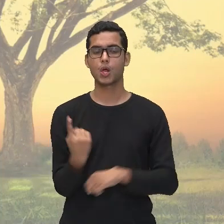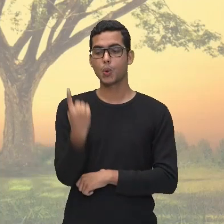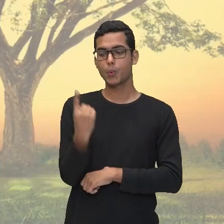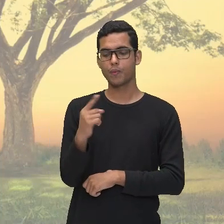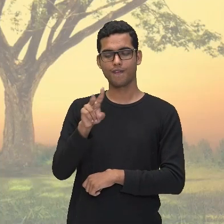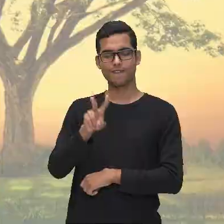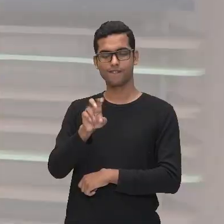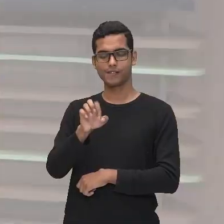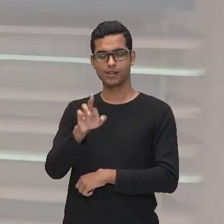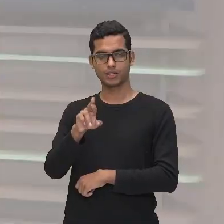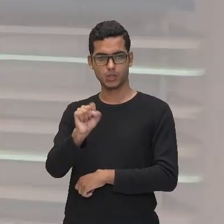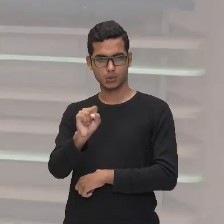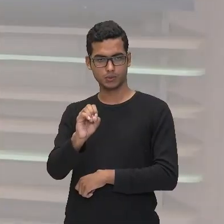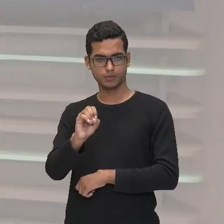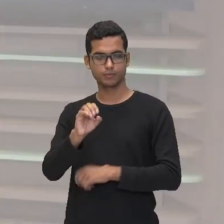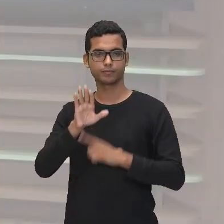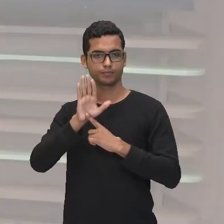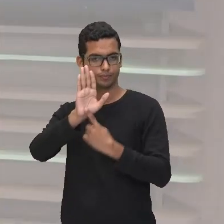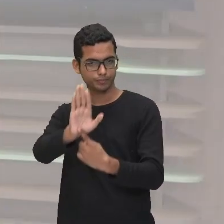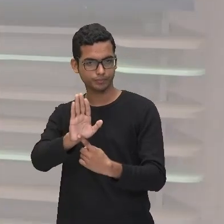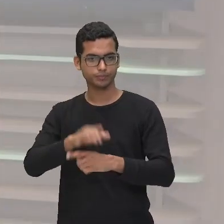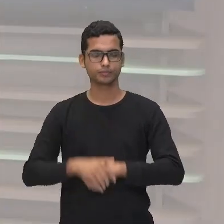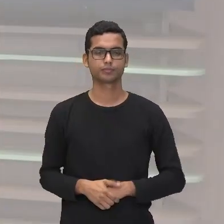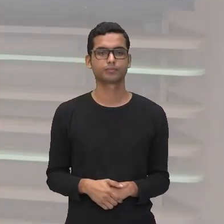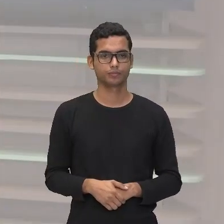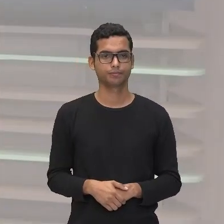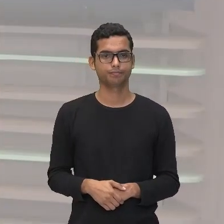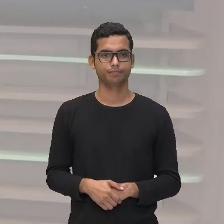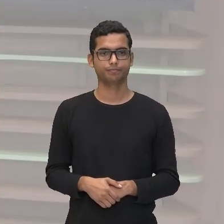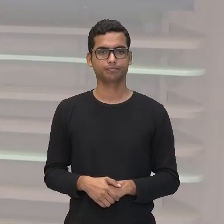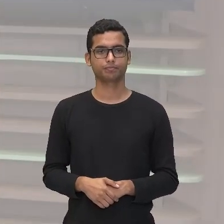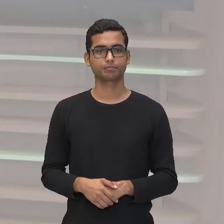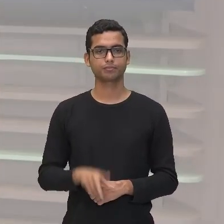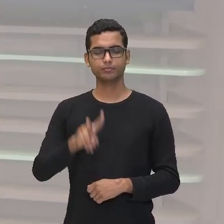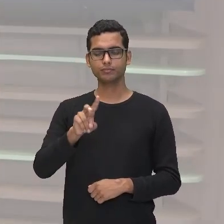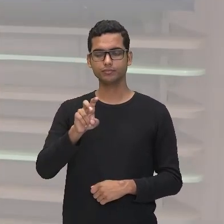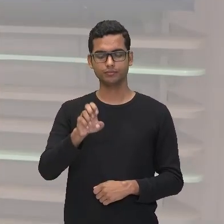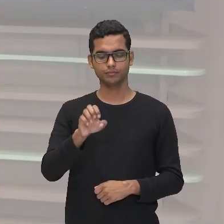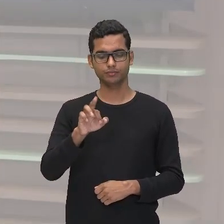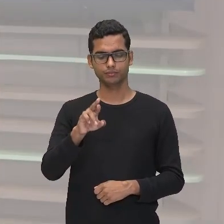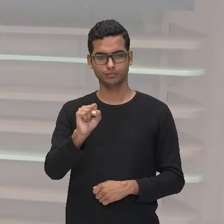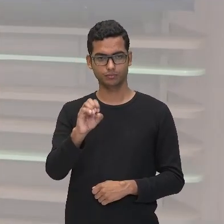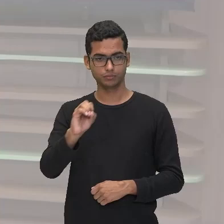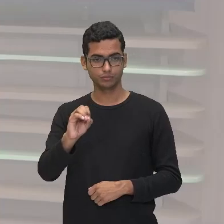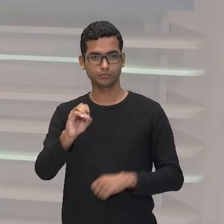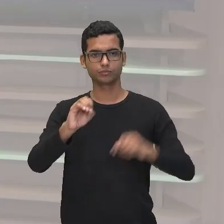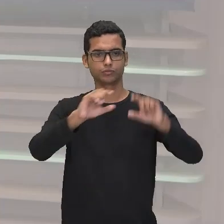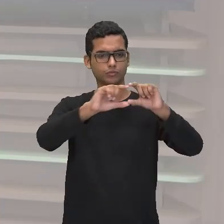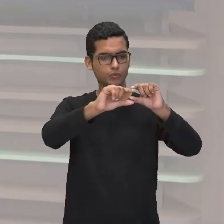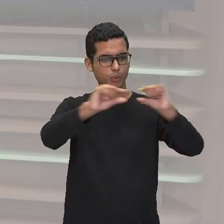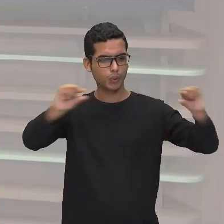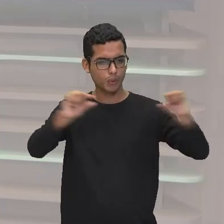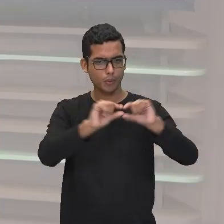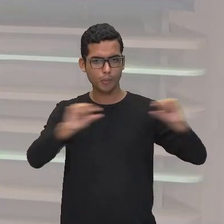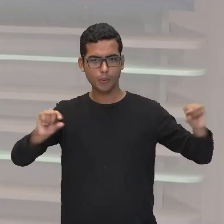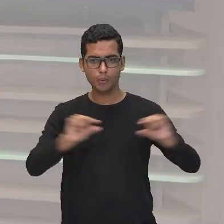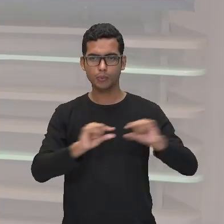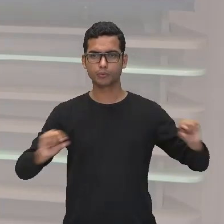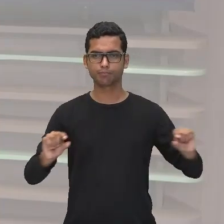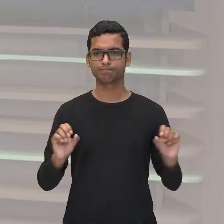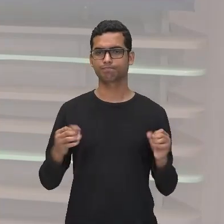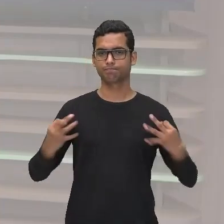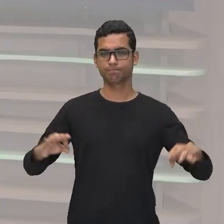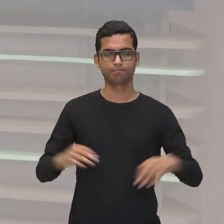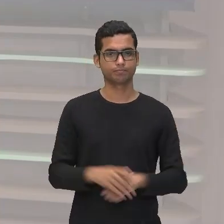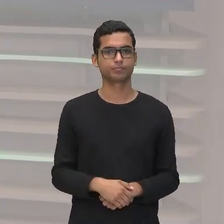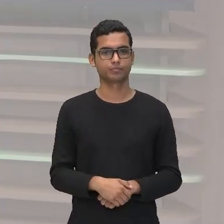Então, lembra quando as pessoas dizem assim, vou recitar um verso. Então, um verso é só uma linha. É isso aqui, ó, todas as tardes, esse é um verso. Rego as